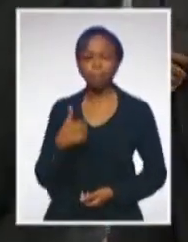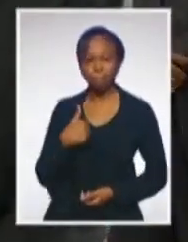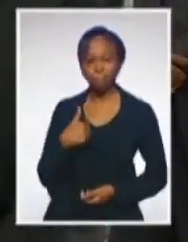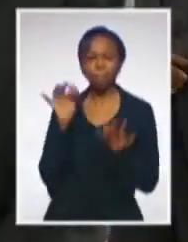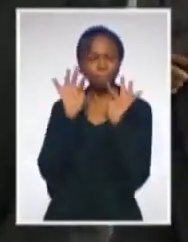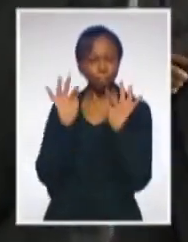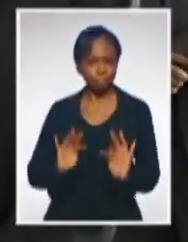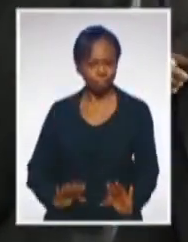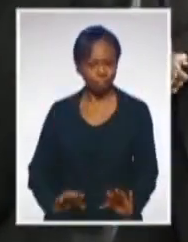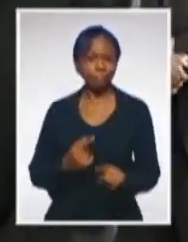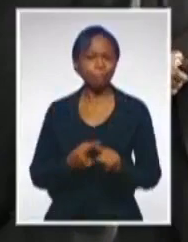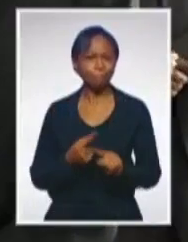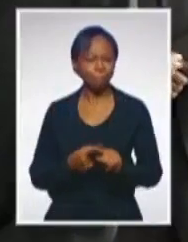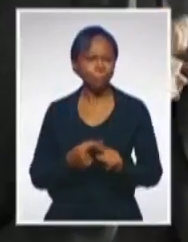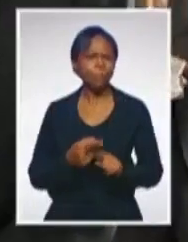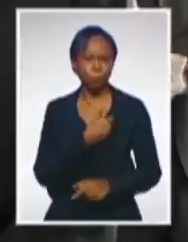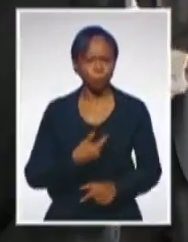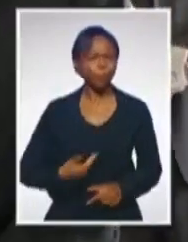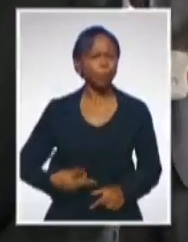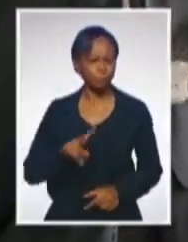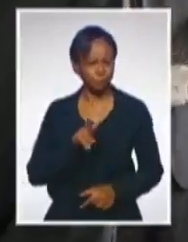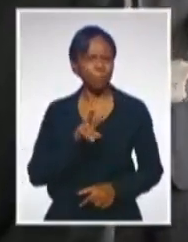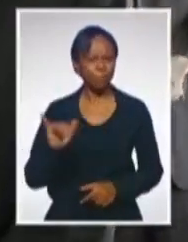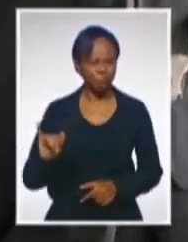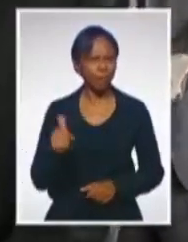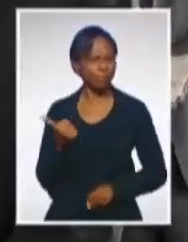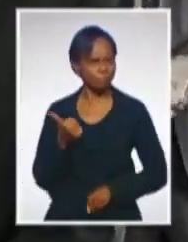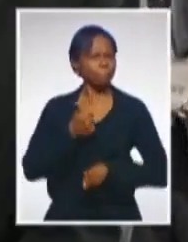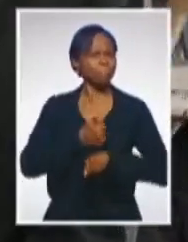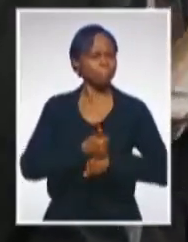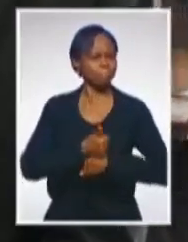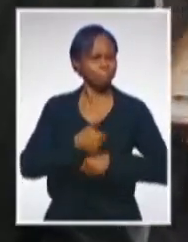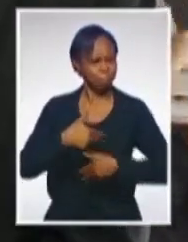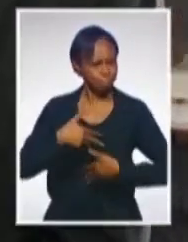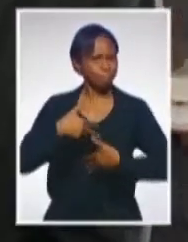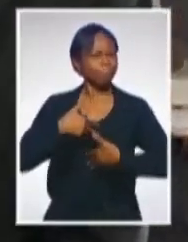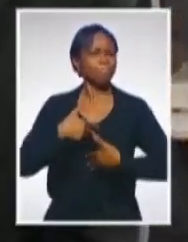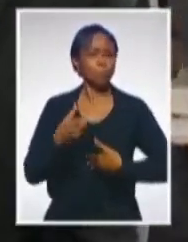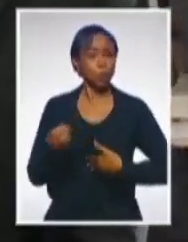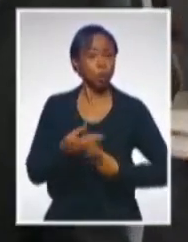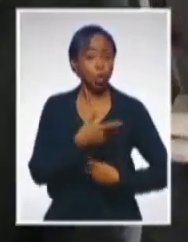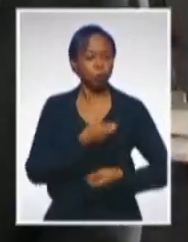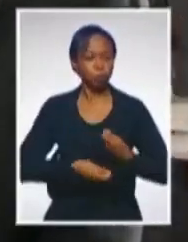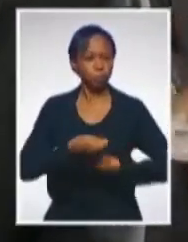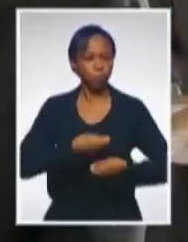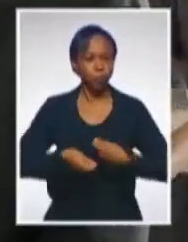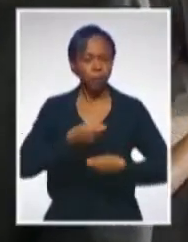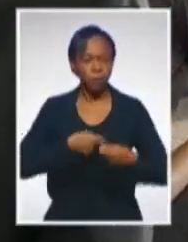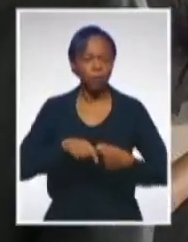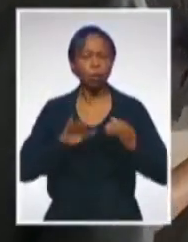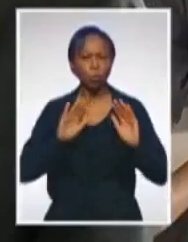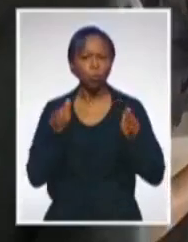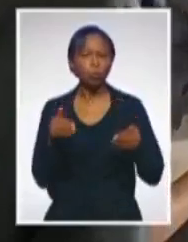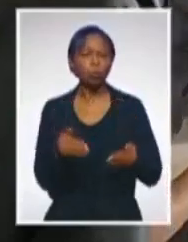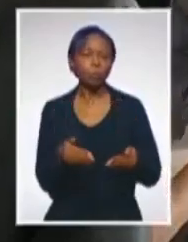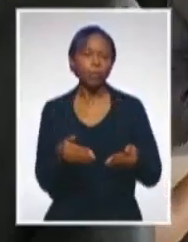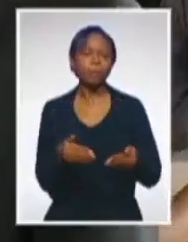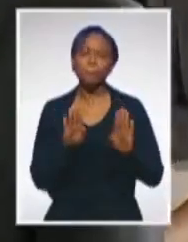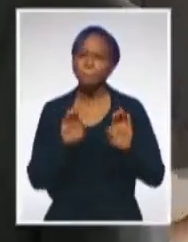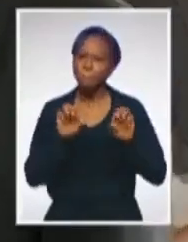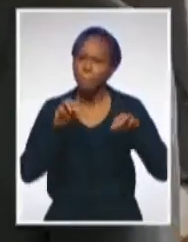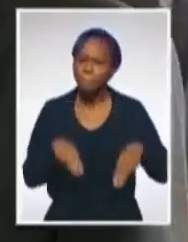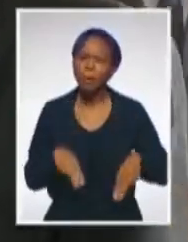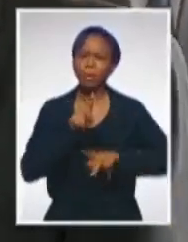vai assumir com muita austeridade, com uma nova administração, visando o bem-estar da população mineira, que realmente